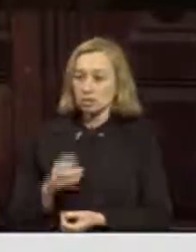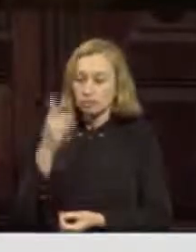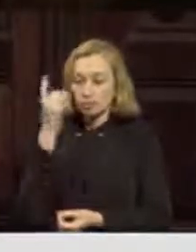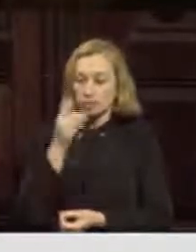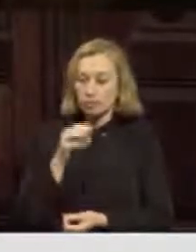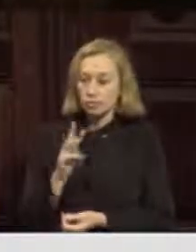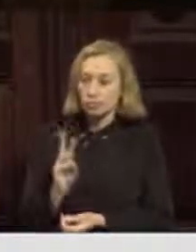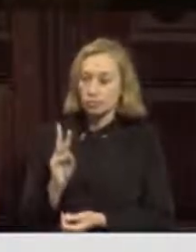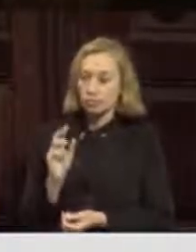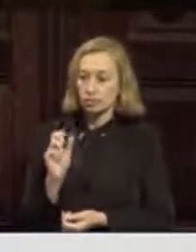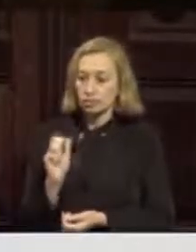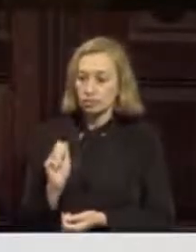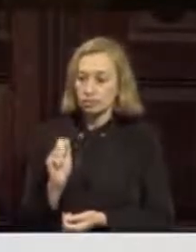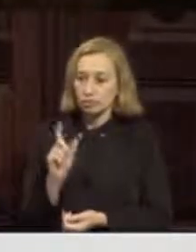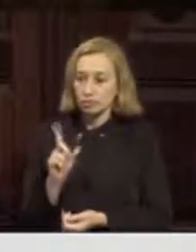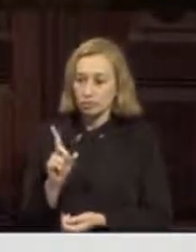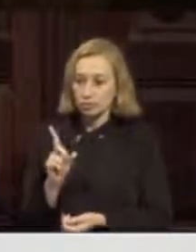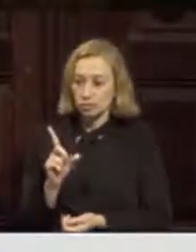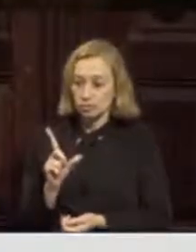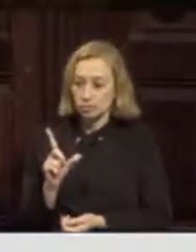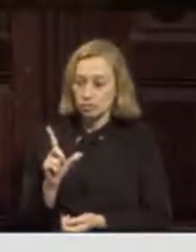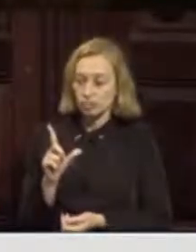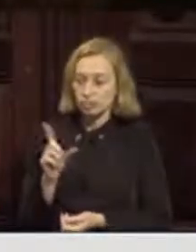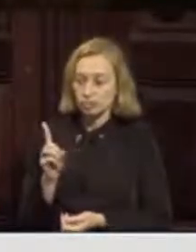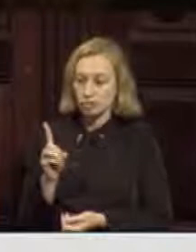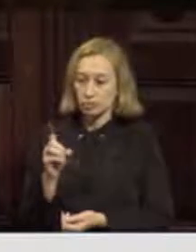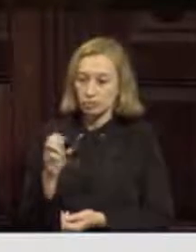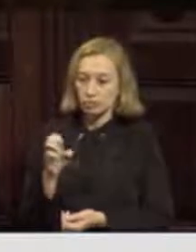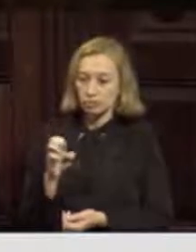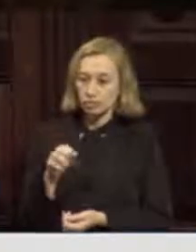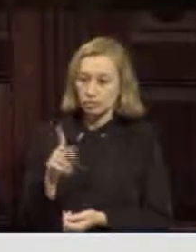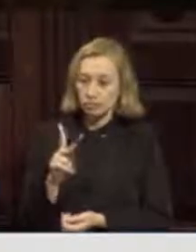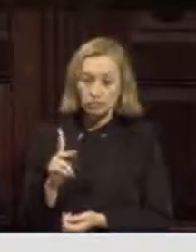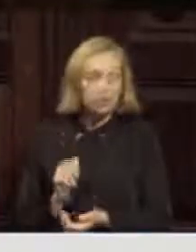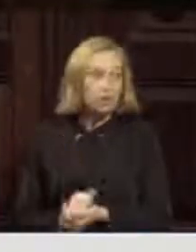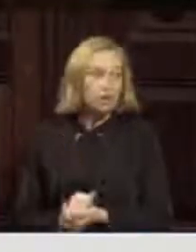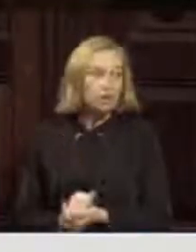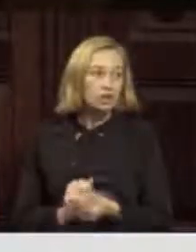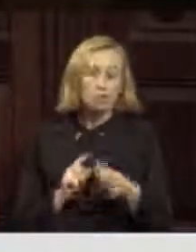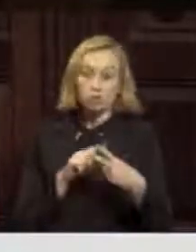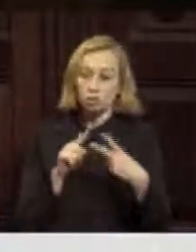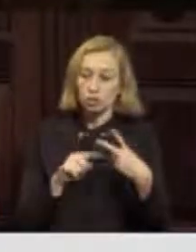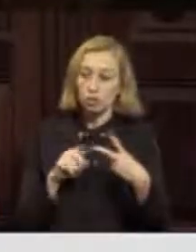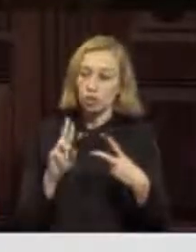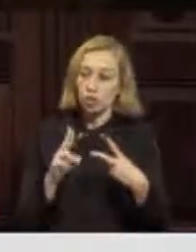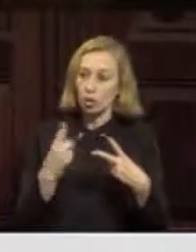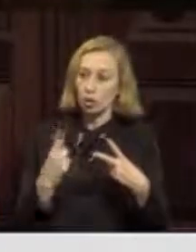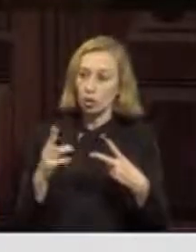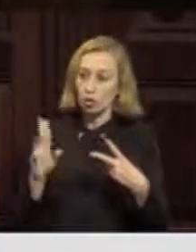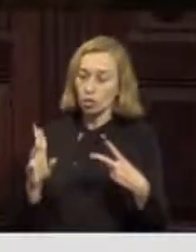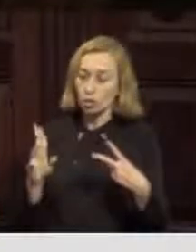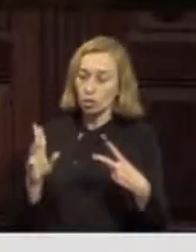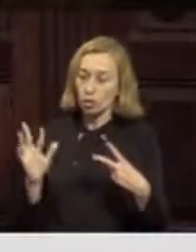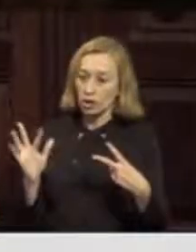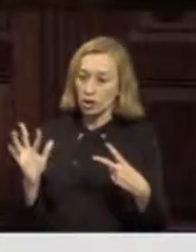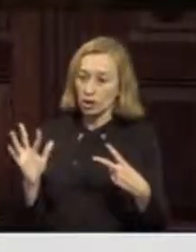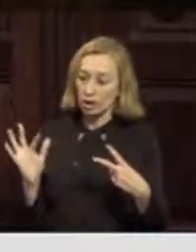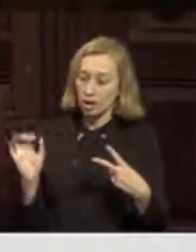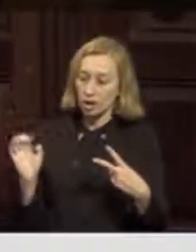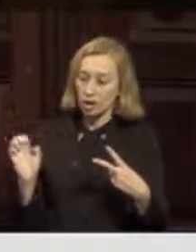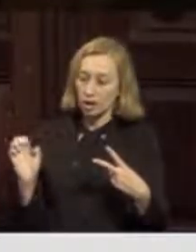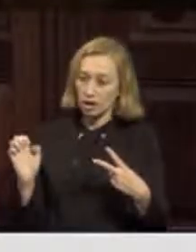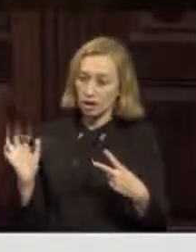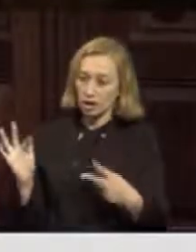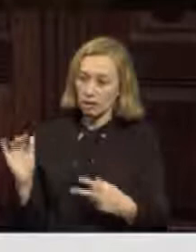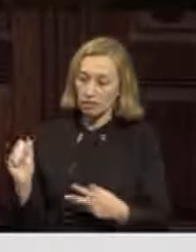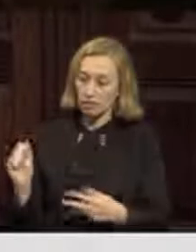aquela unidade. Ou se incorpora o ENF, mantendo seu foco em um